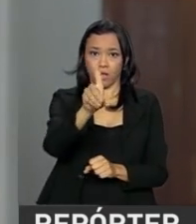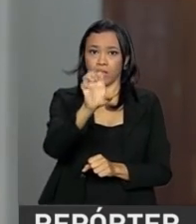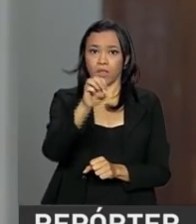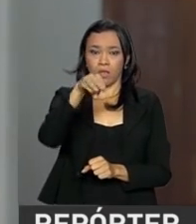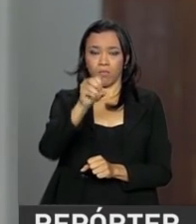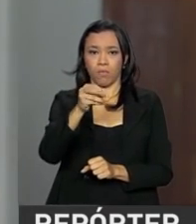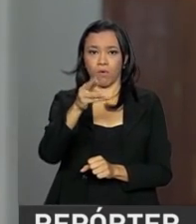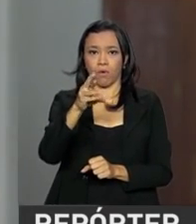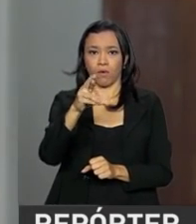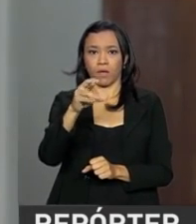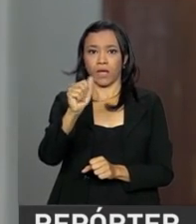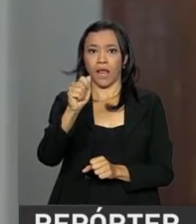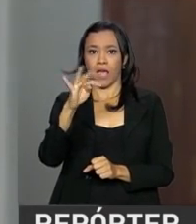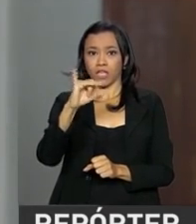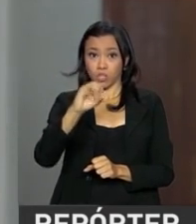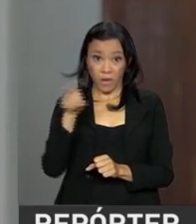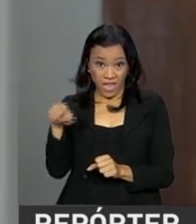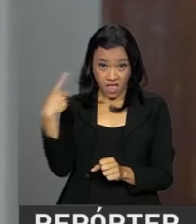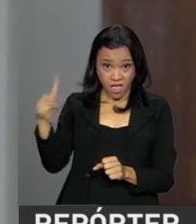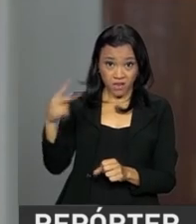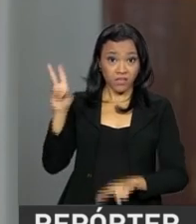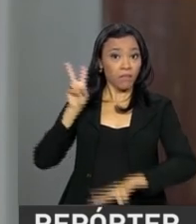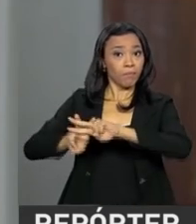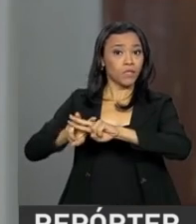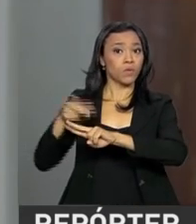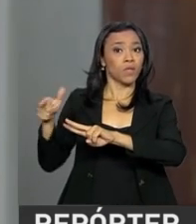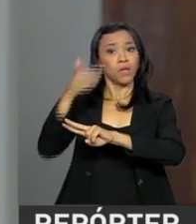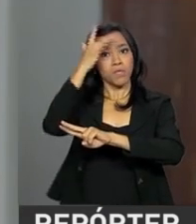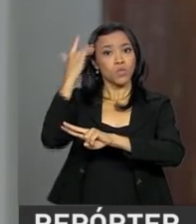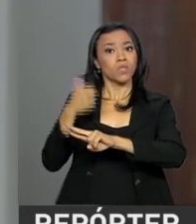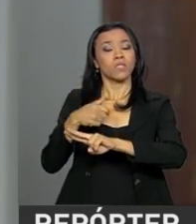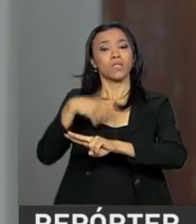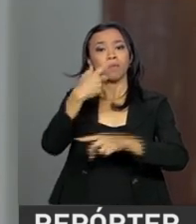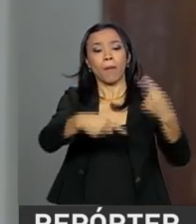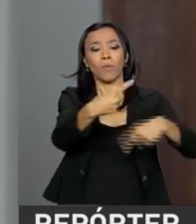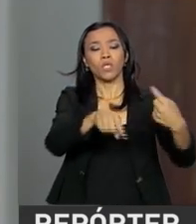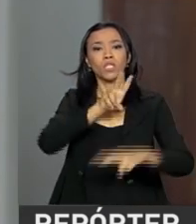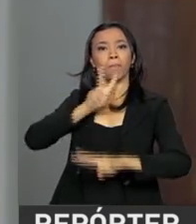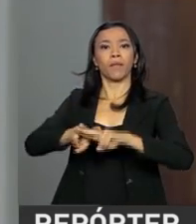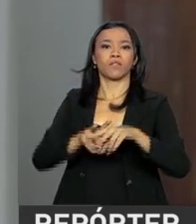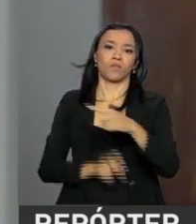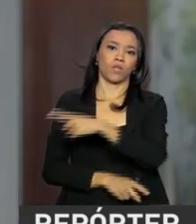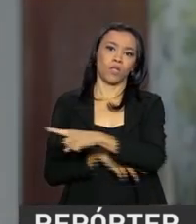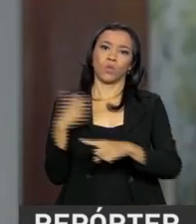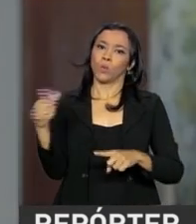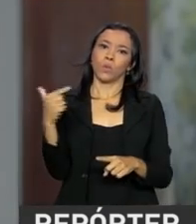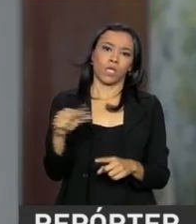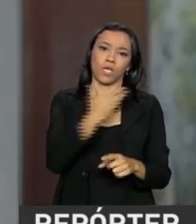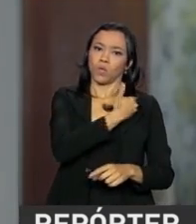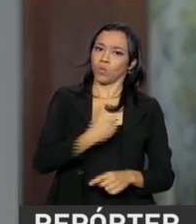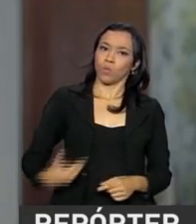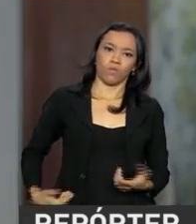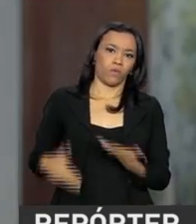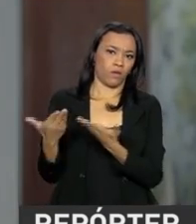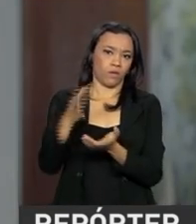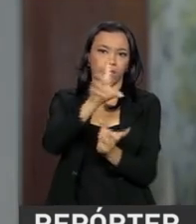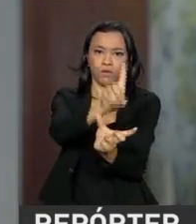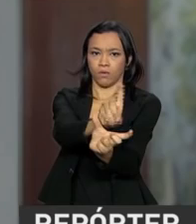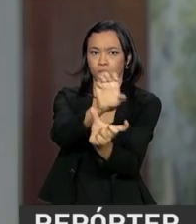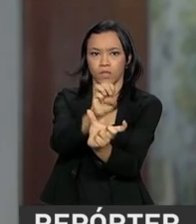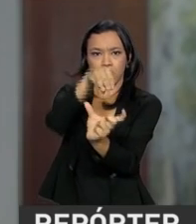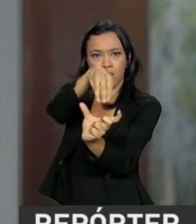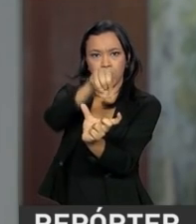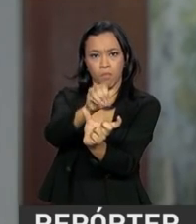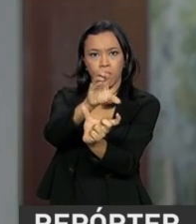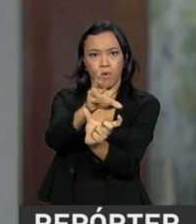tem prisioneiros políticos. Um país que tem prisioneiros políticos não vive sob uma democracia. Eu faço um chamado a que